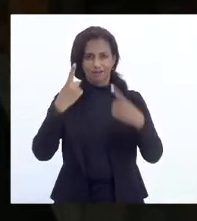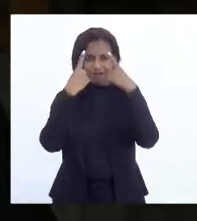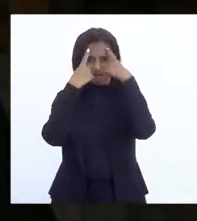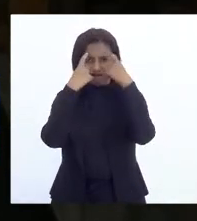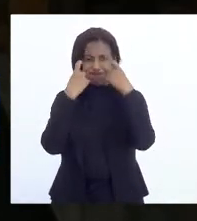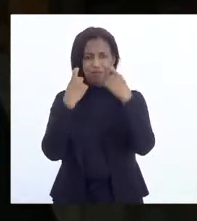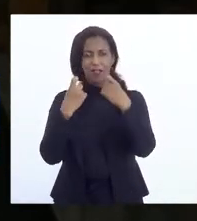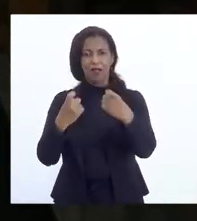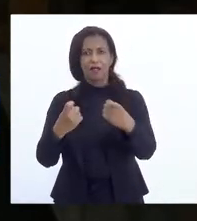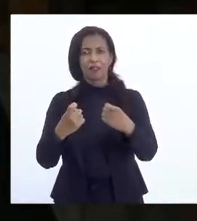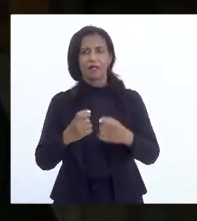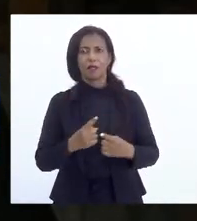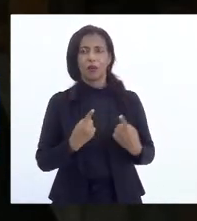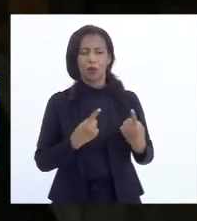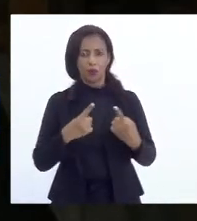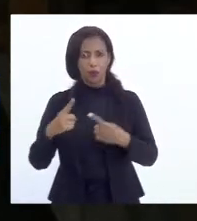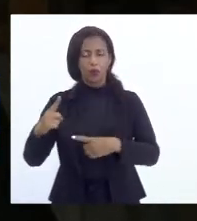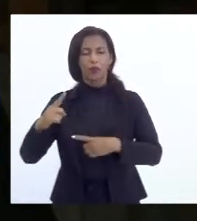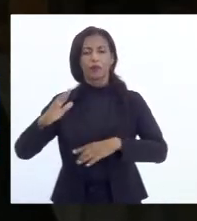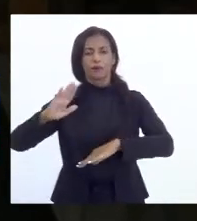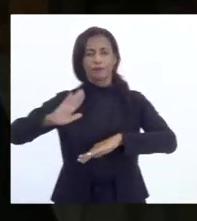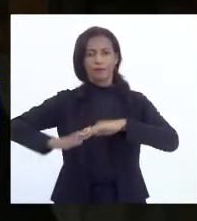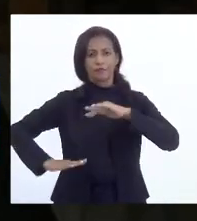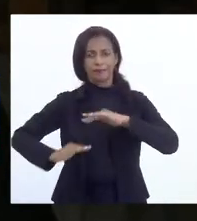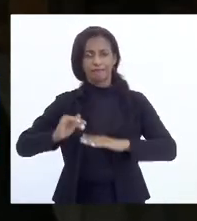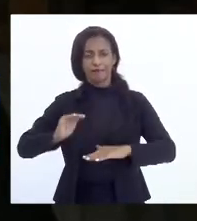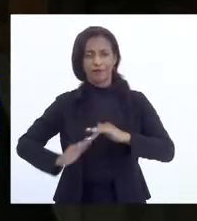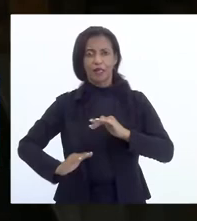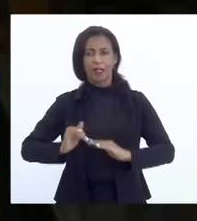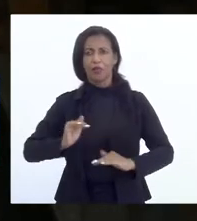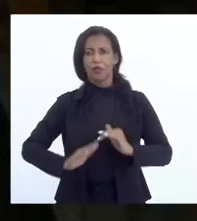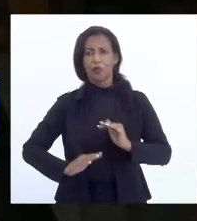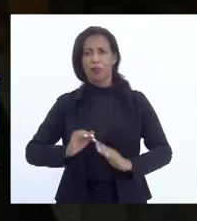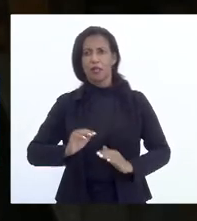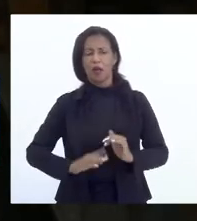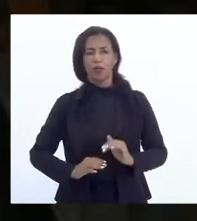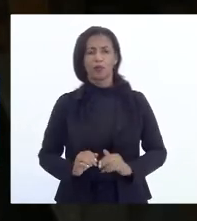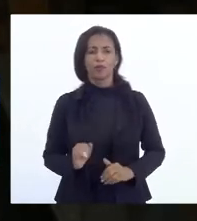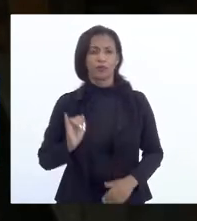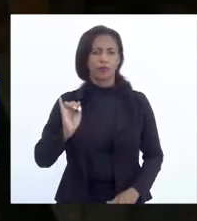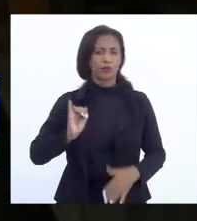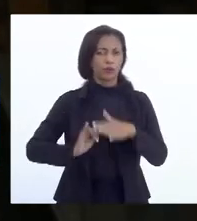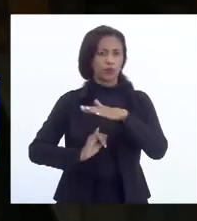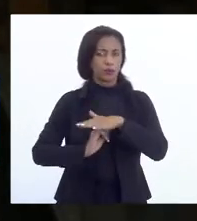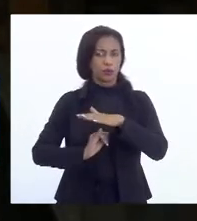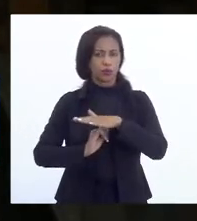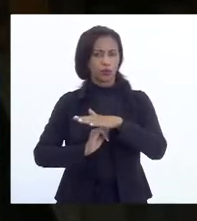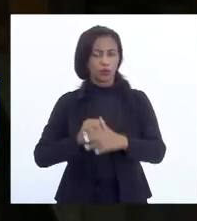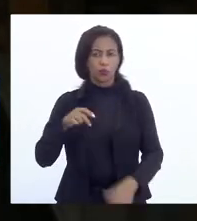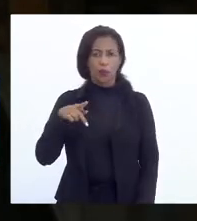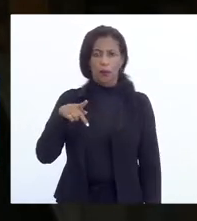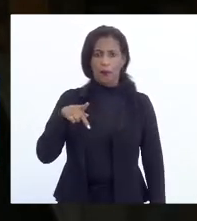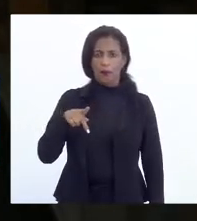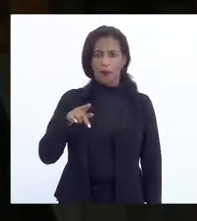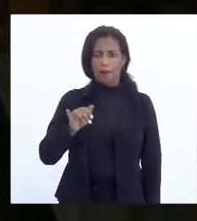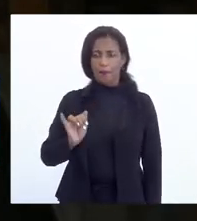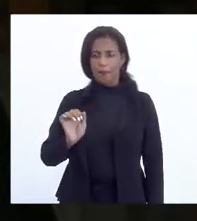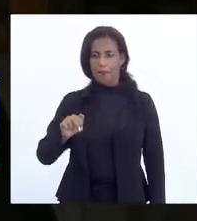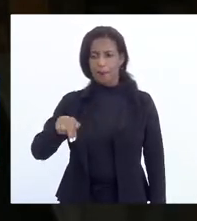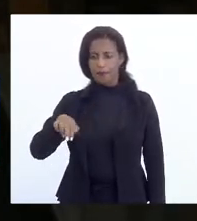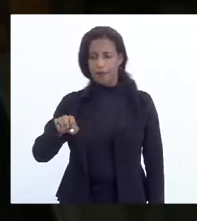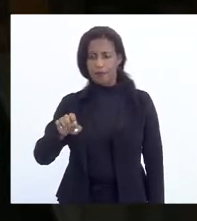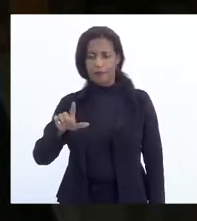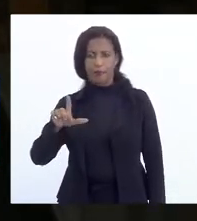violência contra profissionais e pacientes do Instituto Municipal Felipe Pinel. O